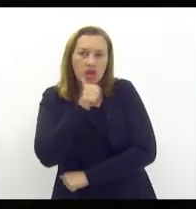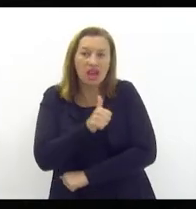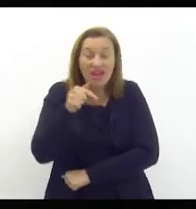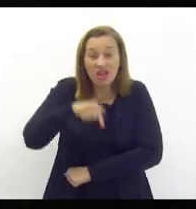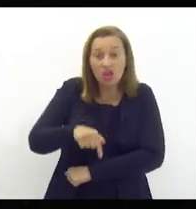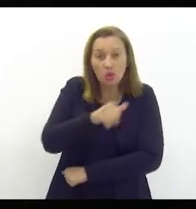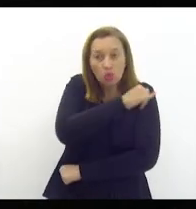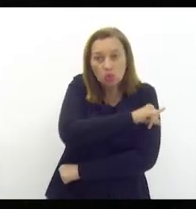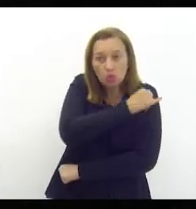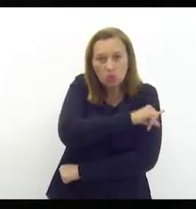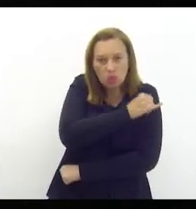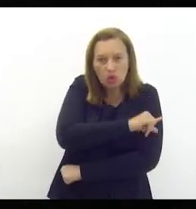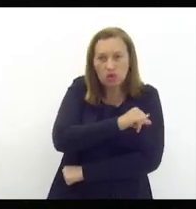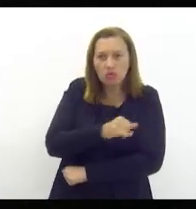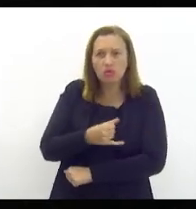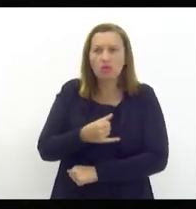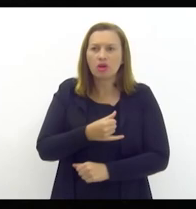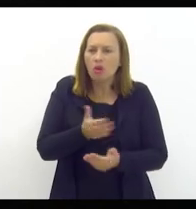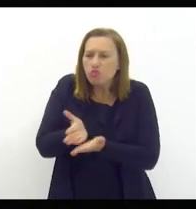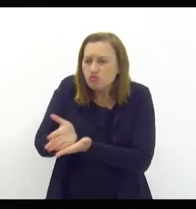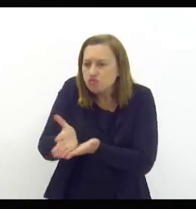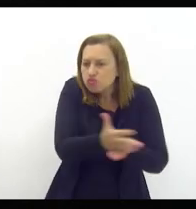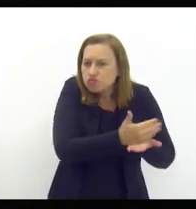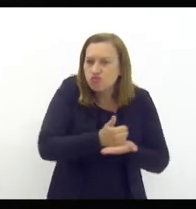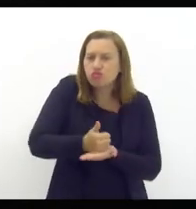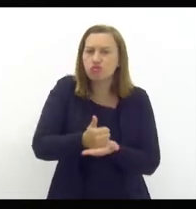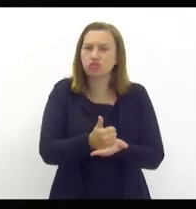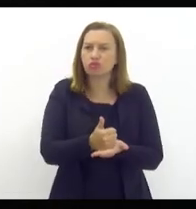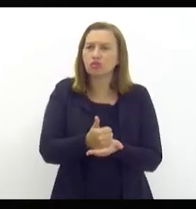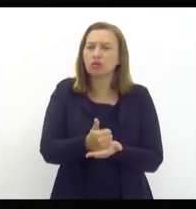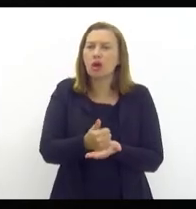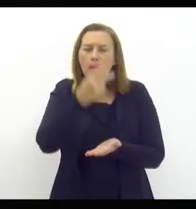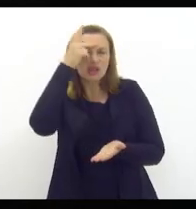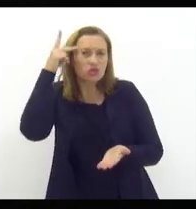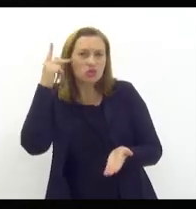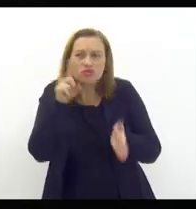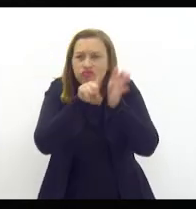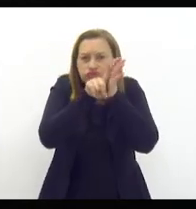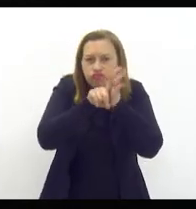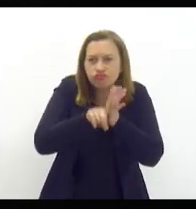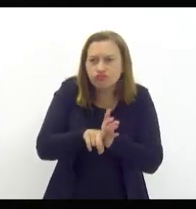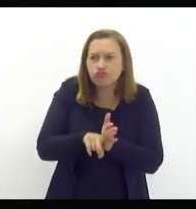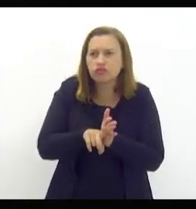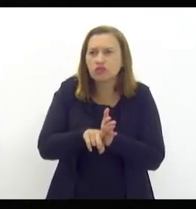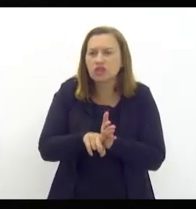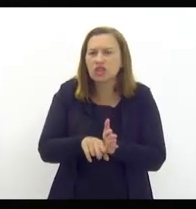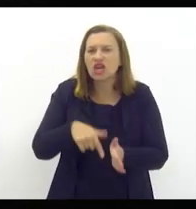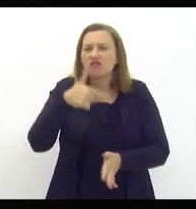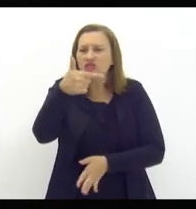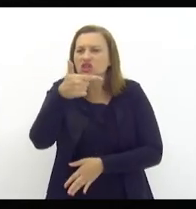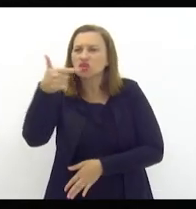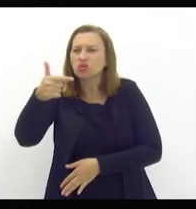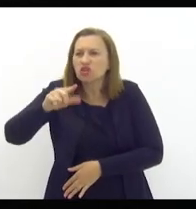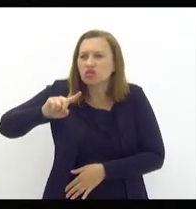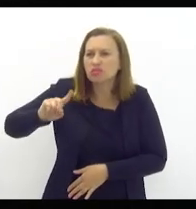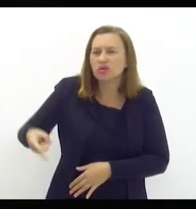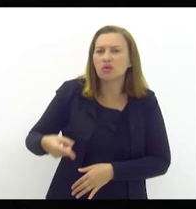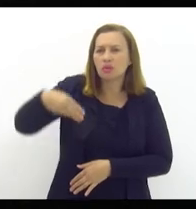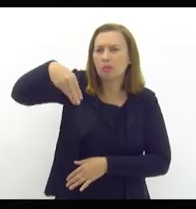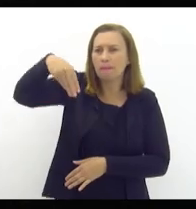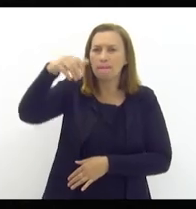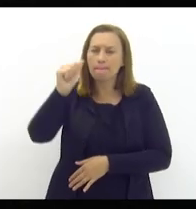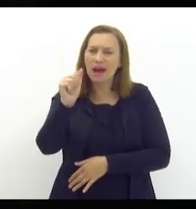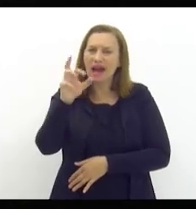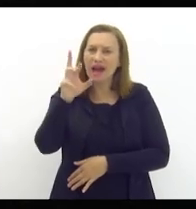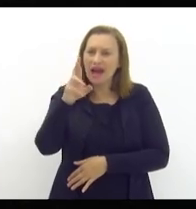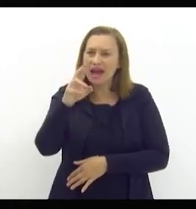no Rio, pelo levantamento que foi feito por pesquisadores, nós temos cerca de 22 mil marisqueiras.